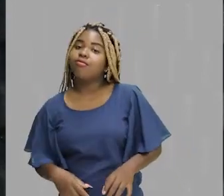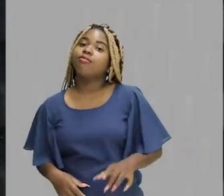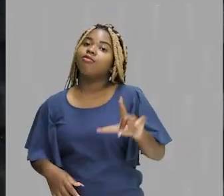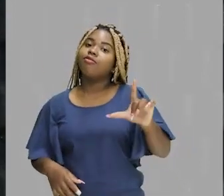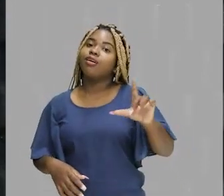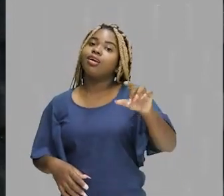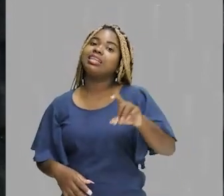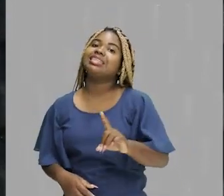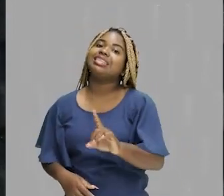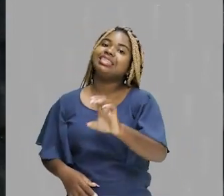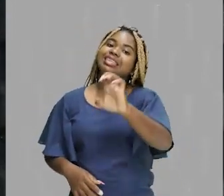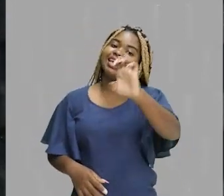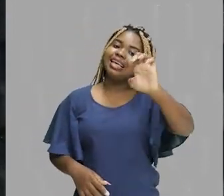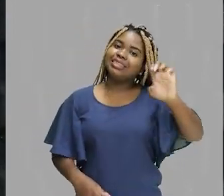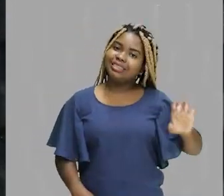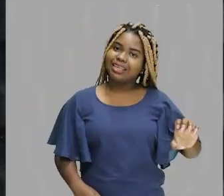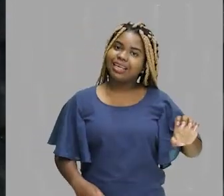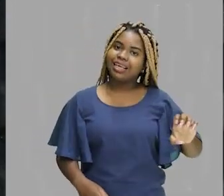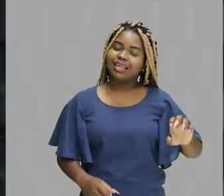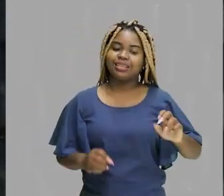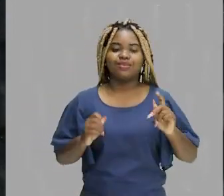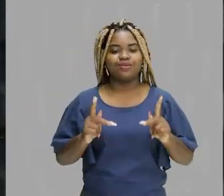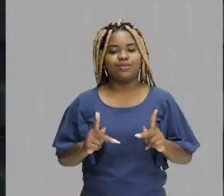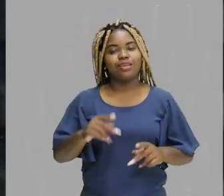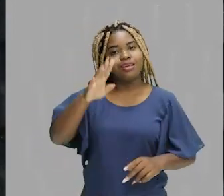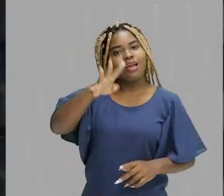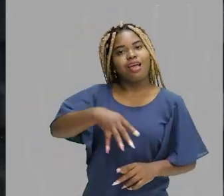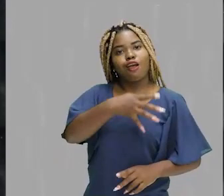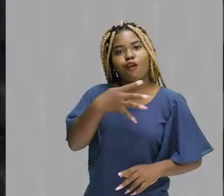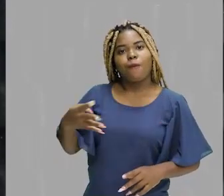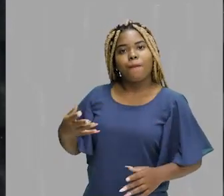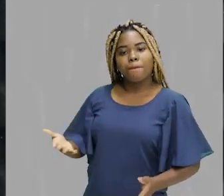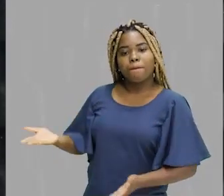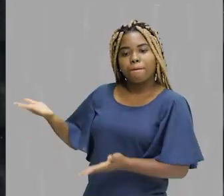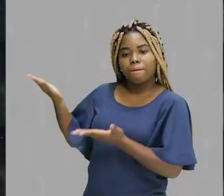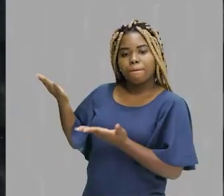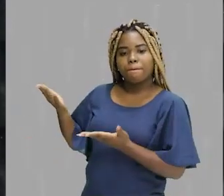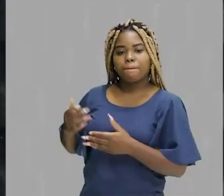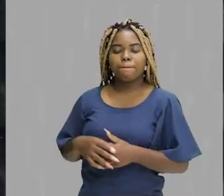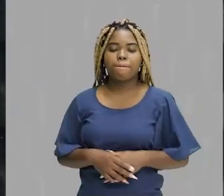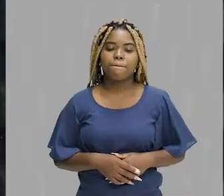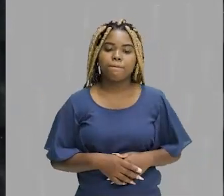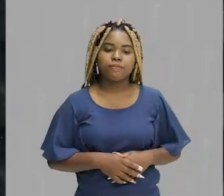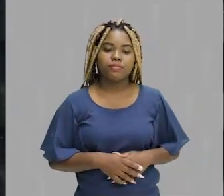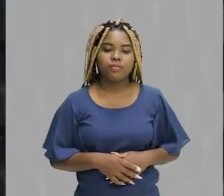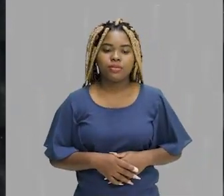para a esquerda. Olha só, essa tabela, nós temos aqui o ponto de fusão, são